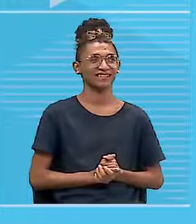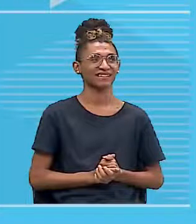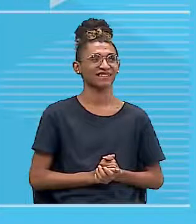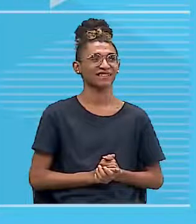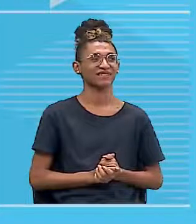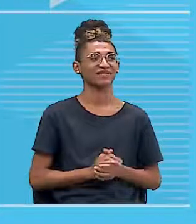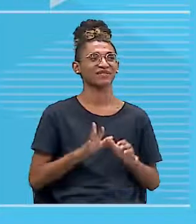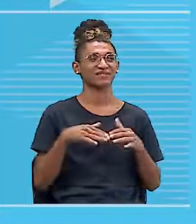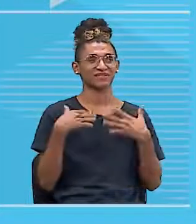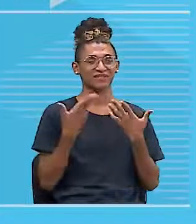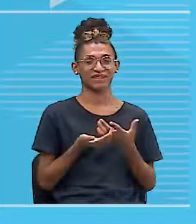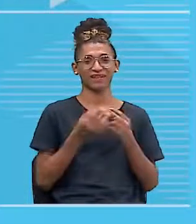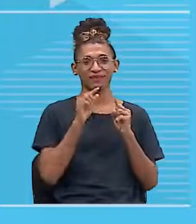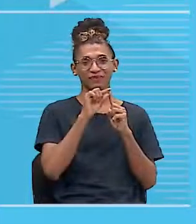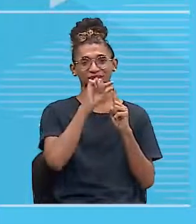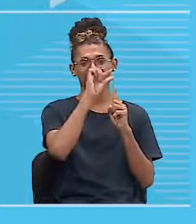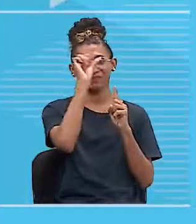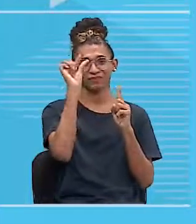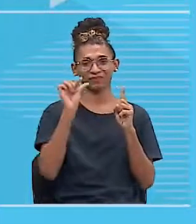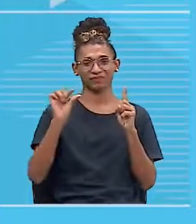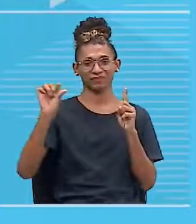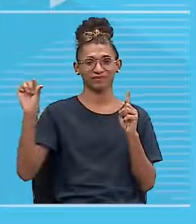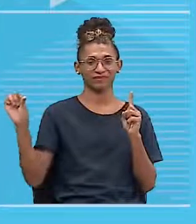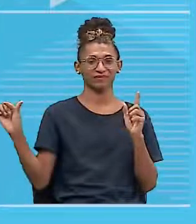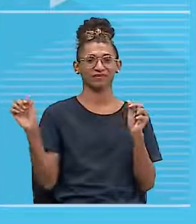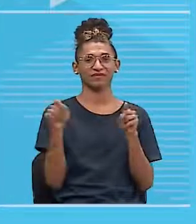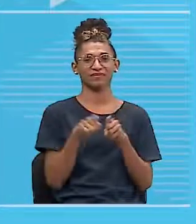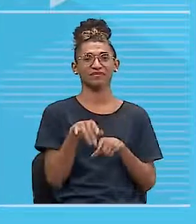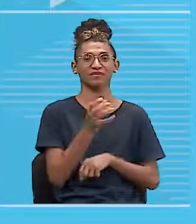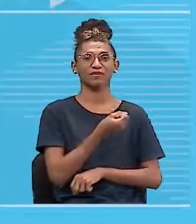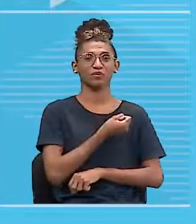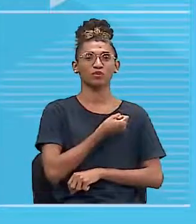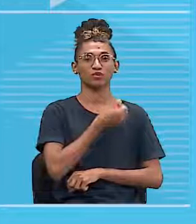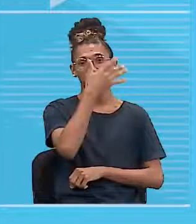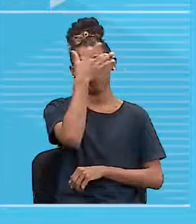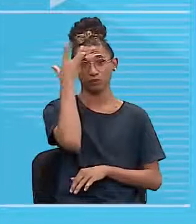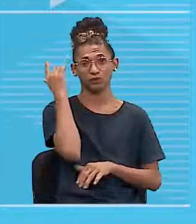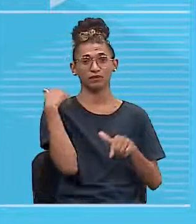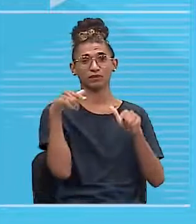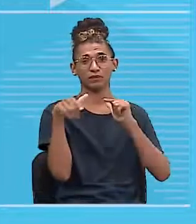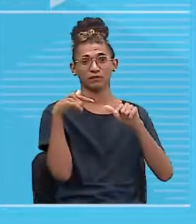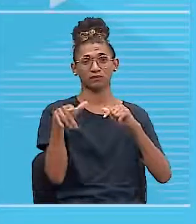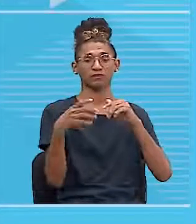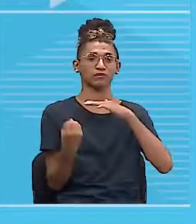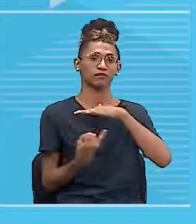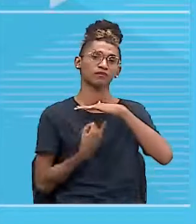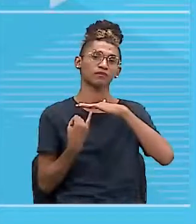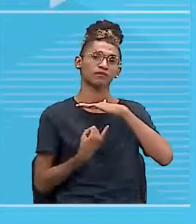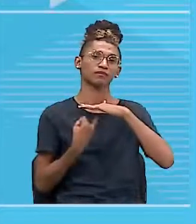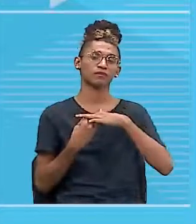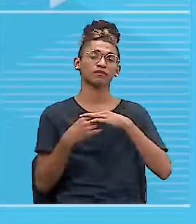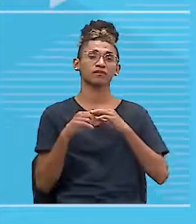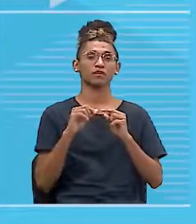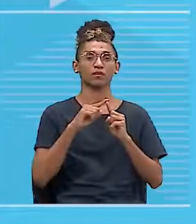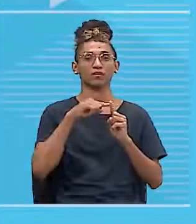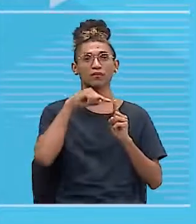olha a linha em 2013 o índice de pessoas que estavam no mercado informal ela é levado aí